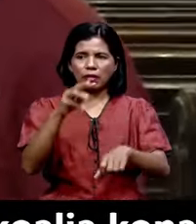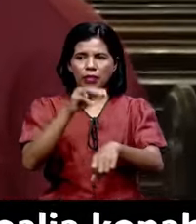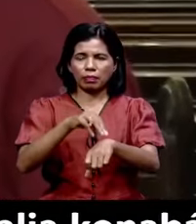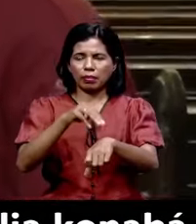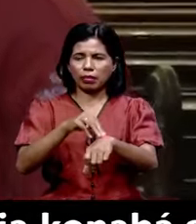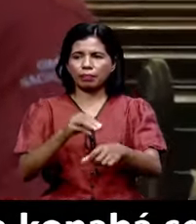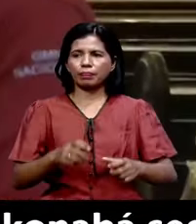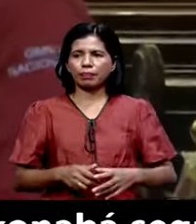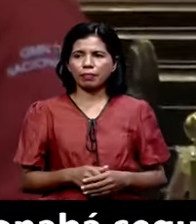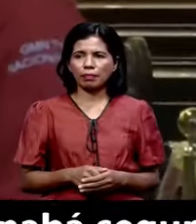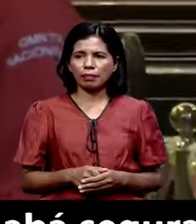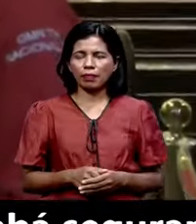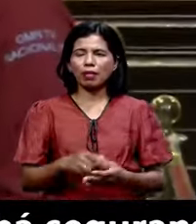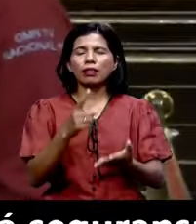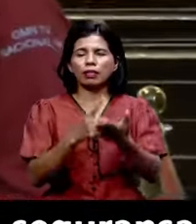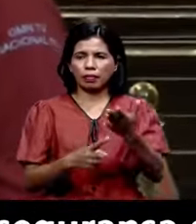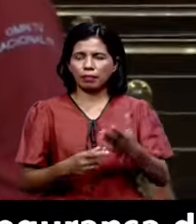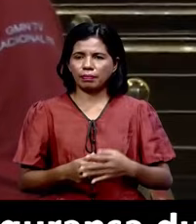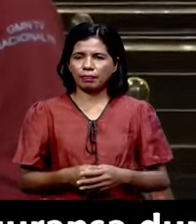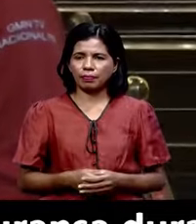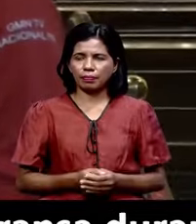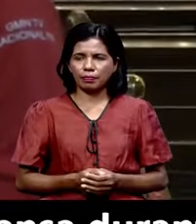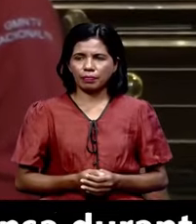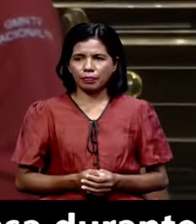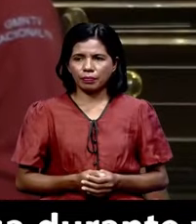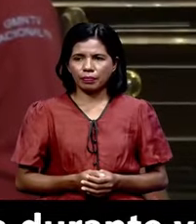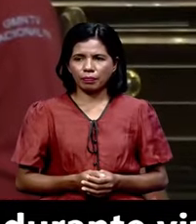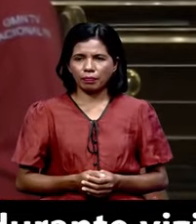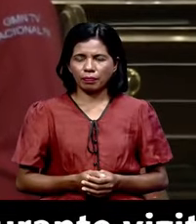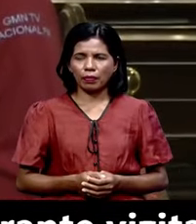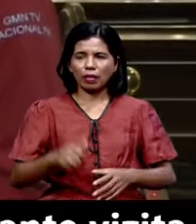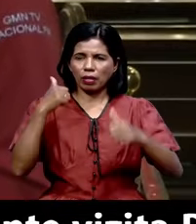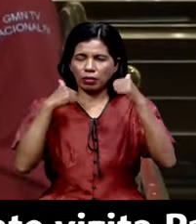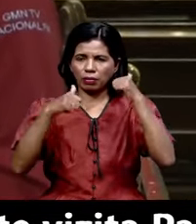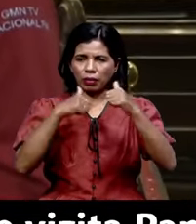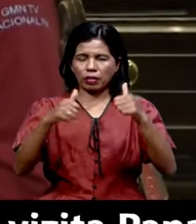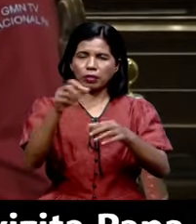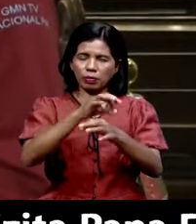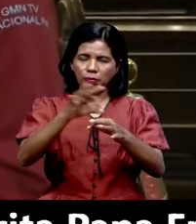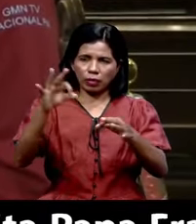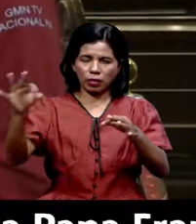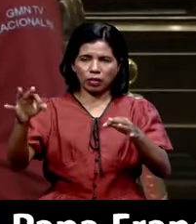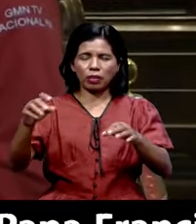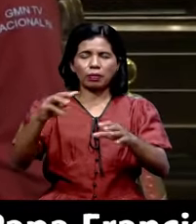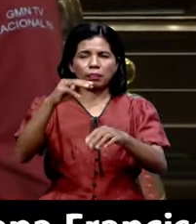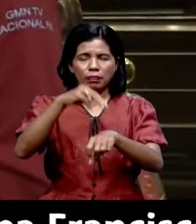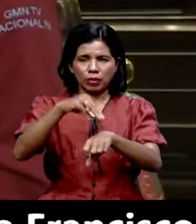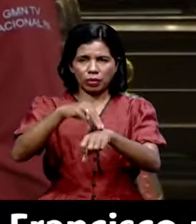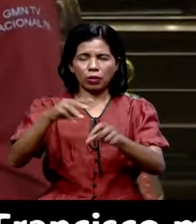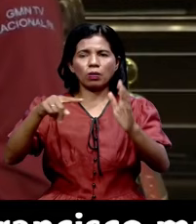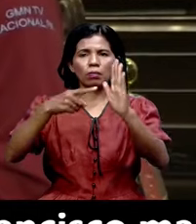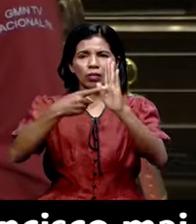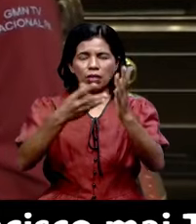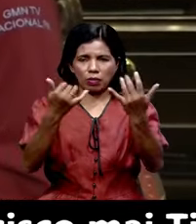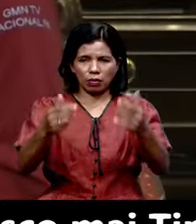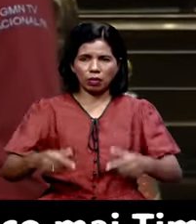o saider tamo dia ka attividade spiritual a hahu o hinkalan de depois de